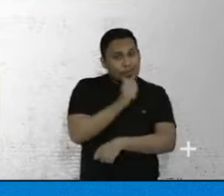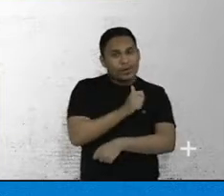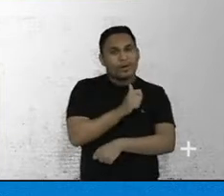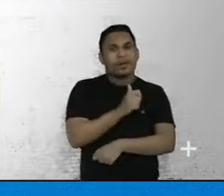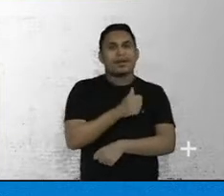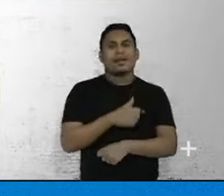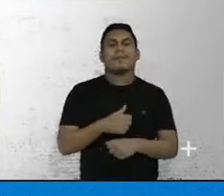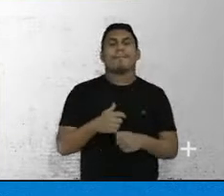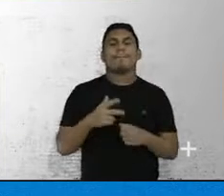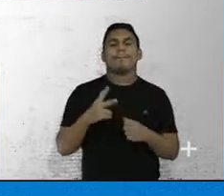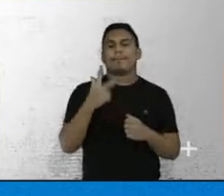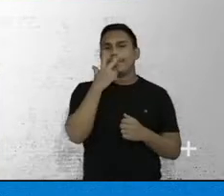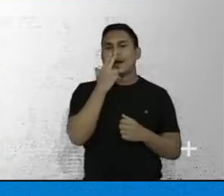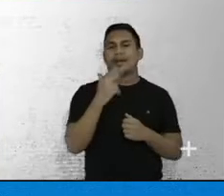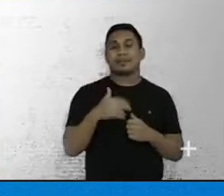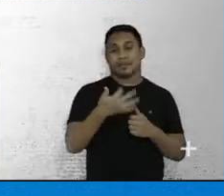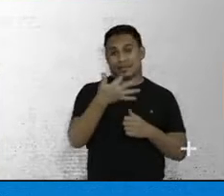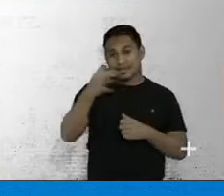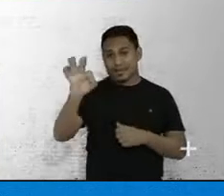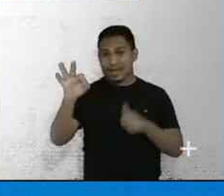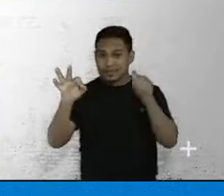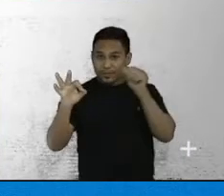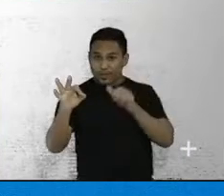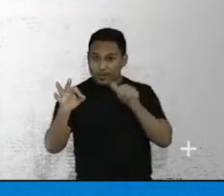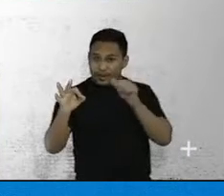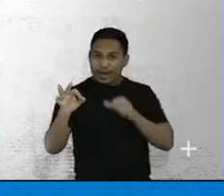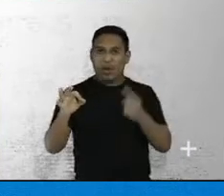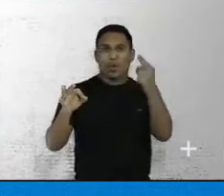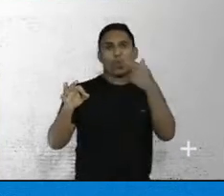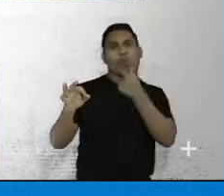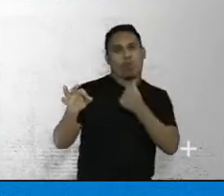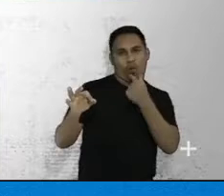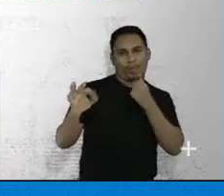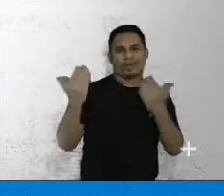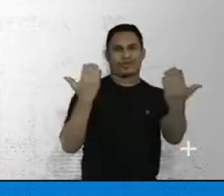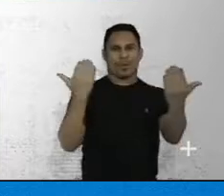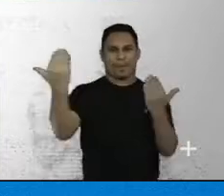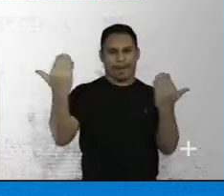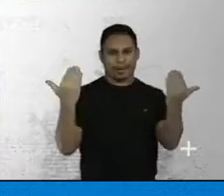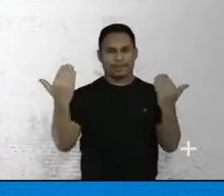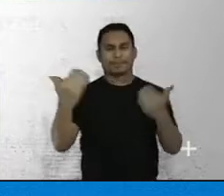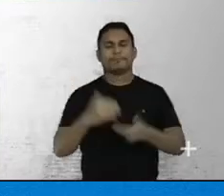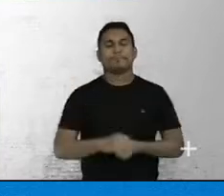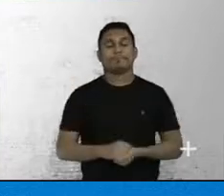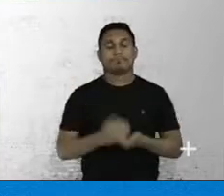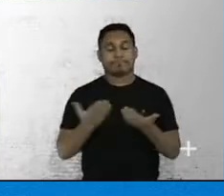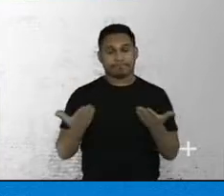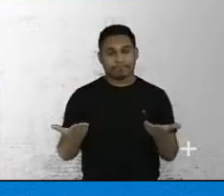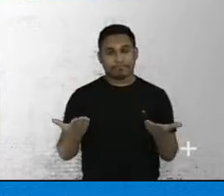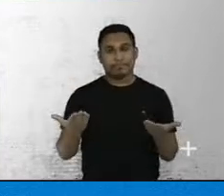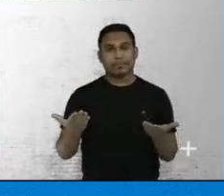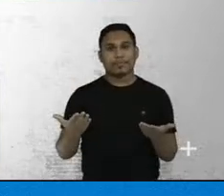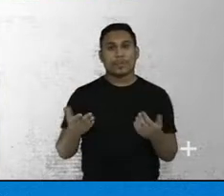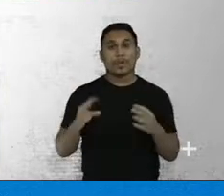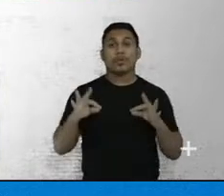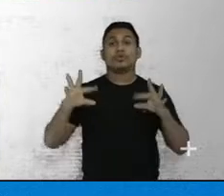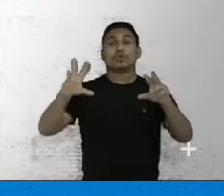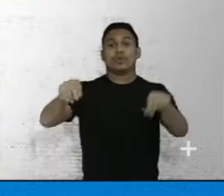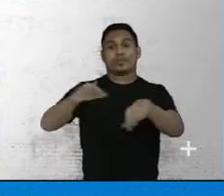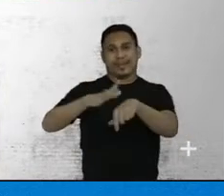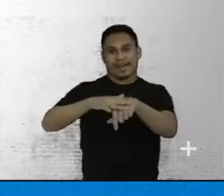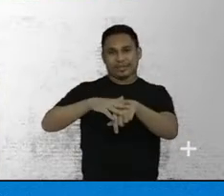homem acometido pela doença de Hashimoto. E é uma doença que está em franco crescimento. Todas as doenças imunes, elas